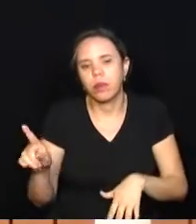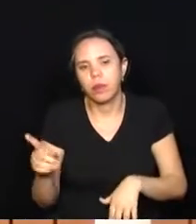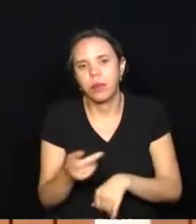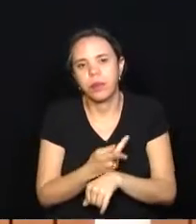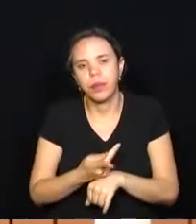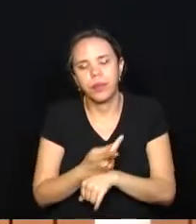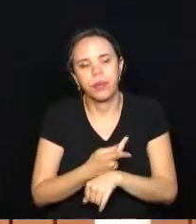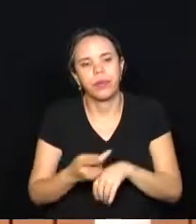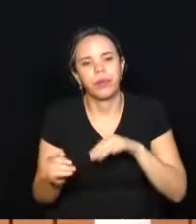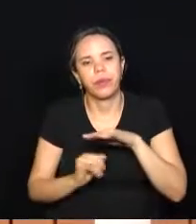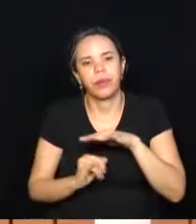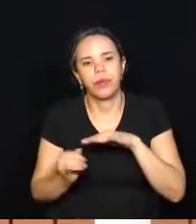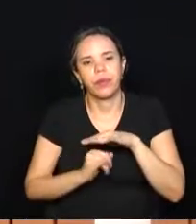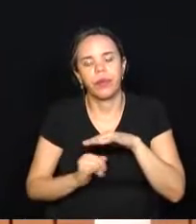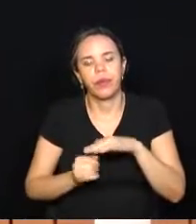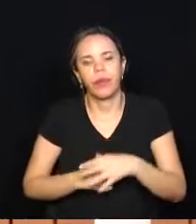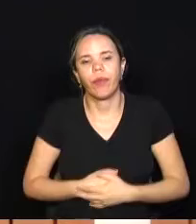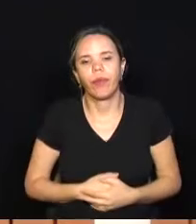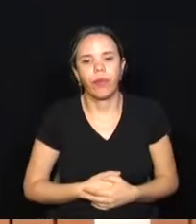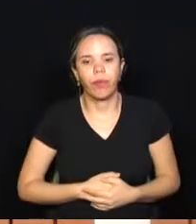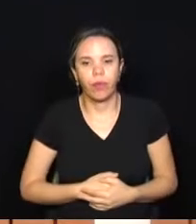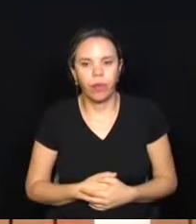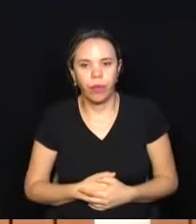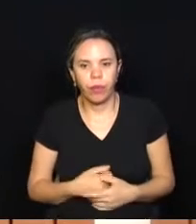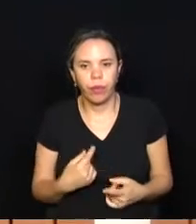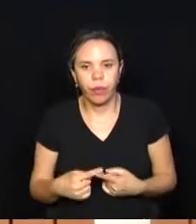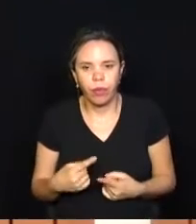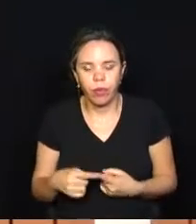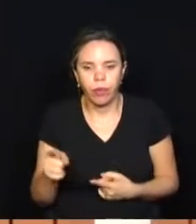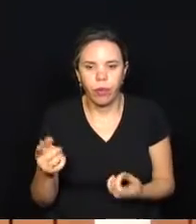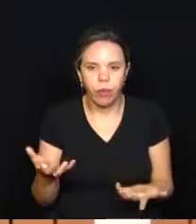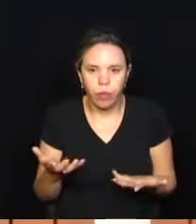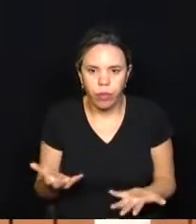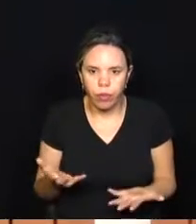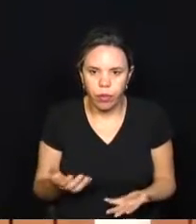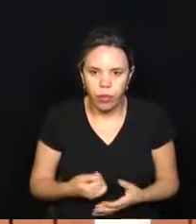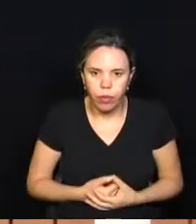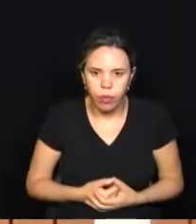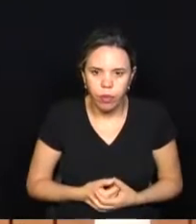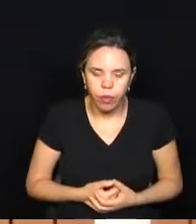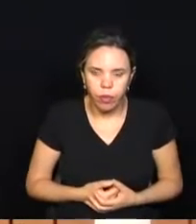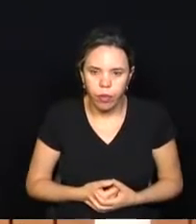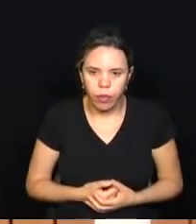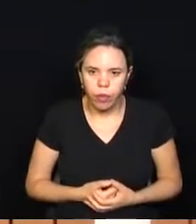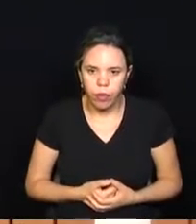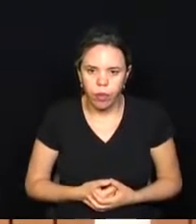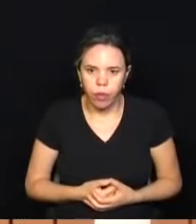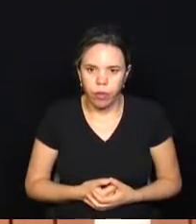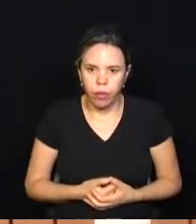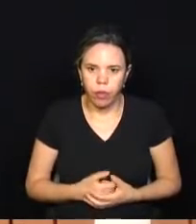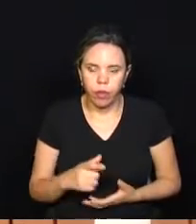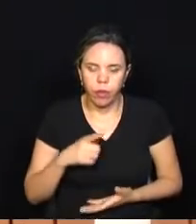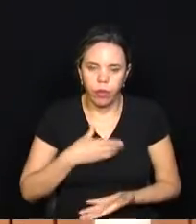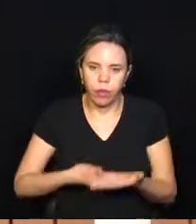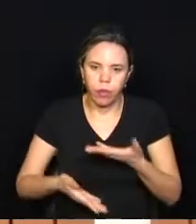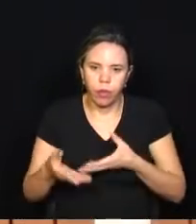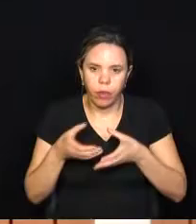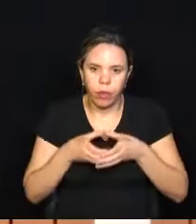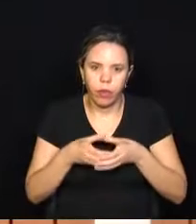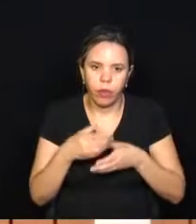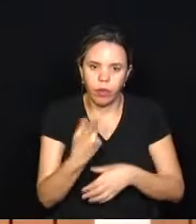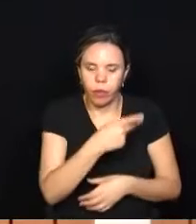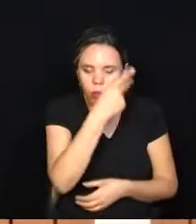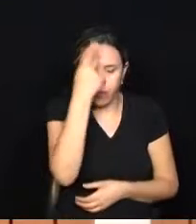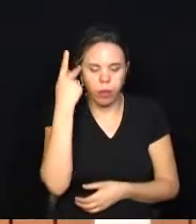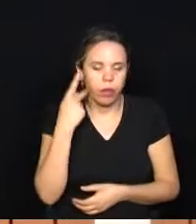procura uma instituição de longa permanência porque ele quer, não é? Porque ele quer ter uma convivência com outras